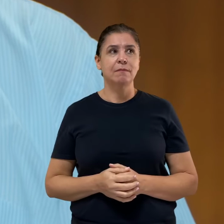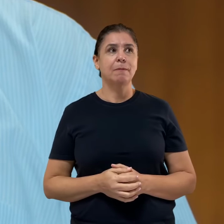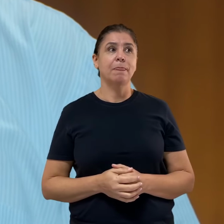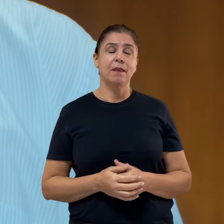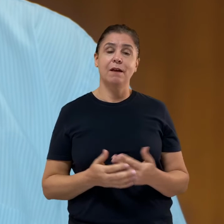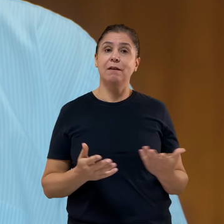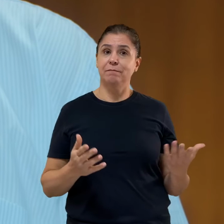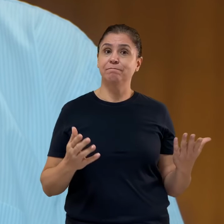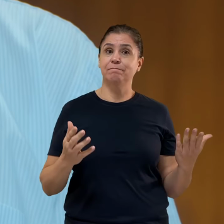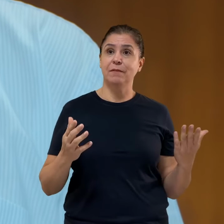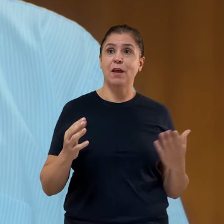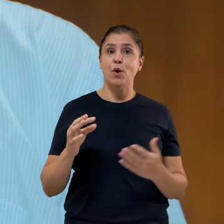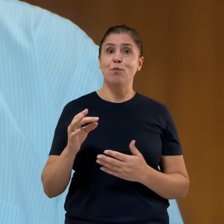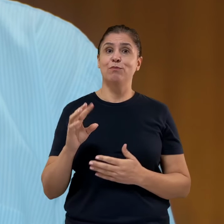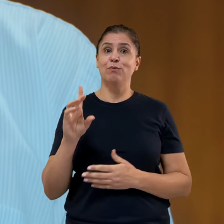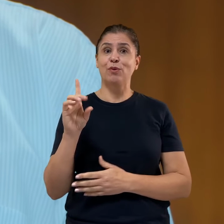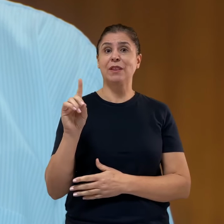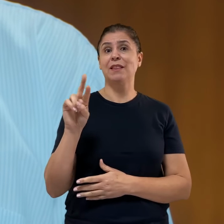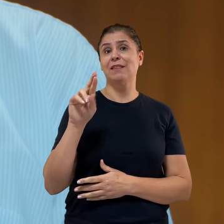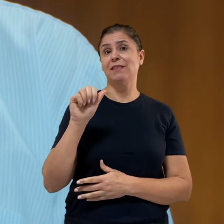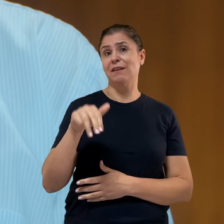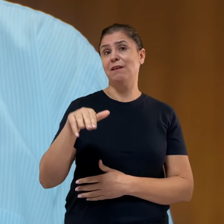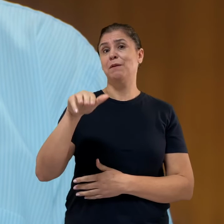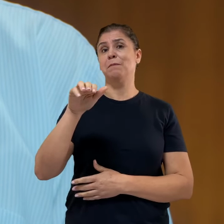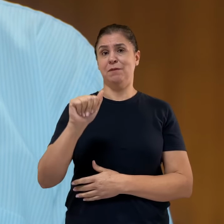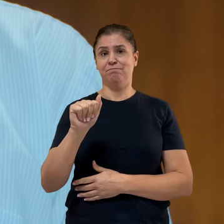É, Everton. Esse é um drama da nossa vida.